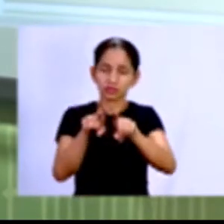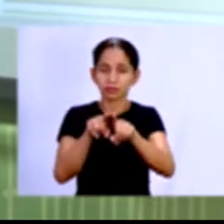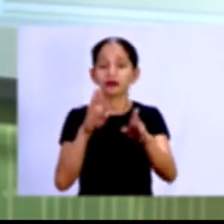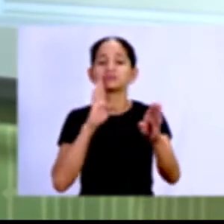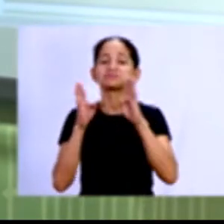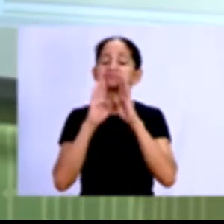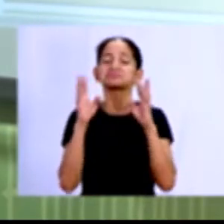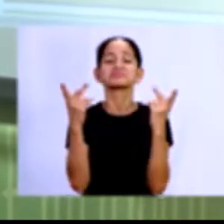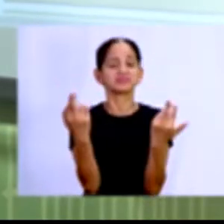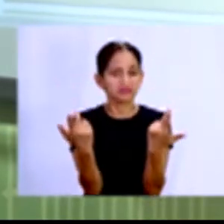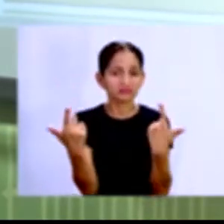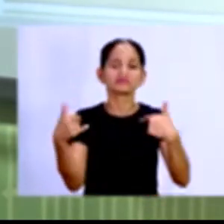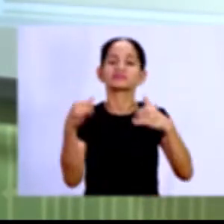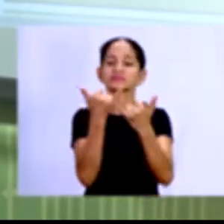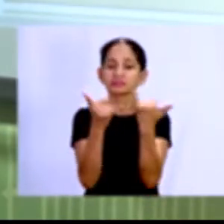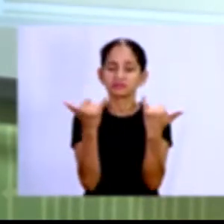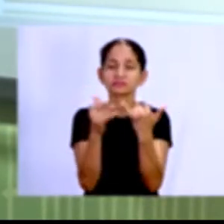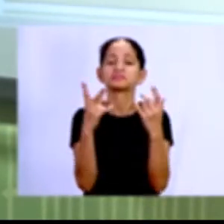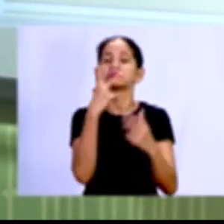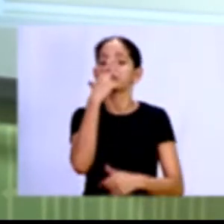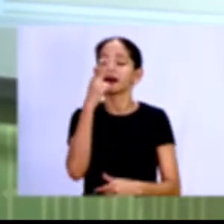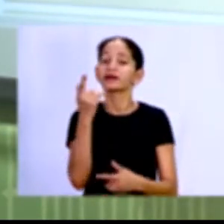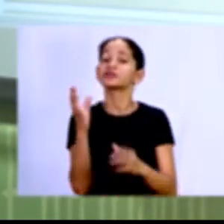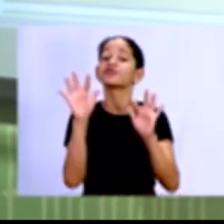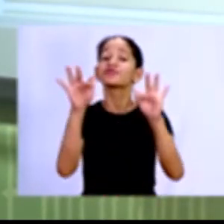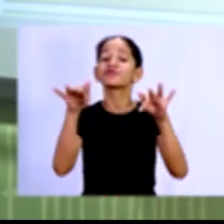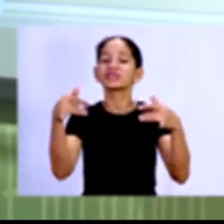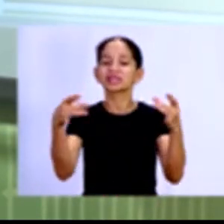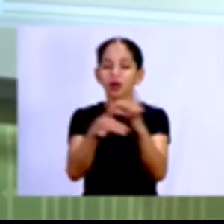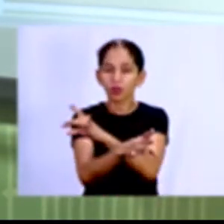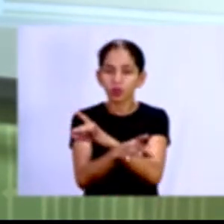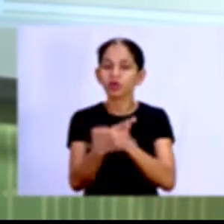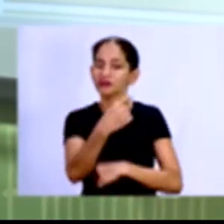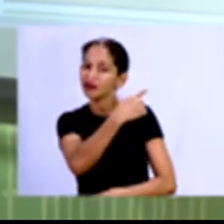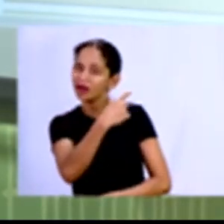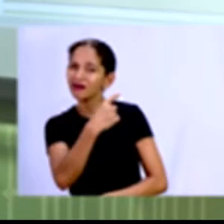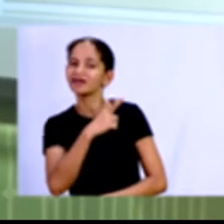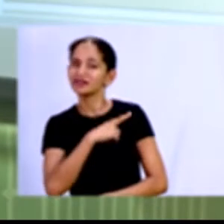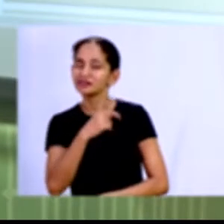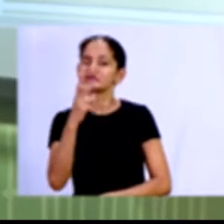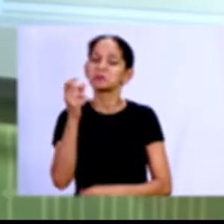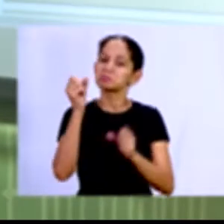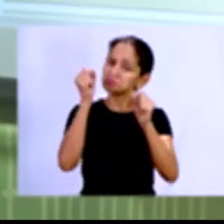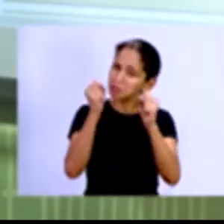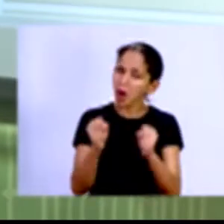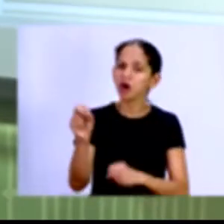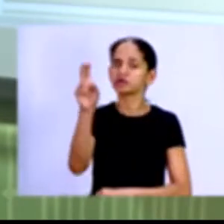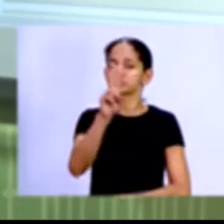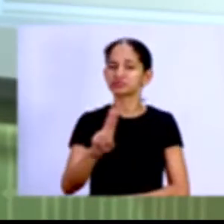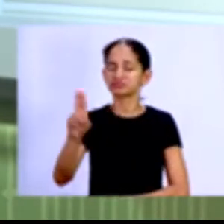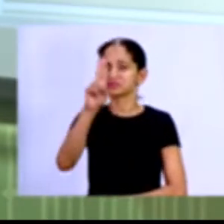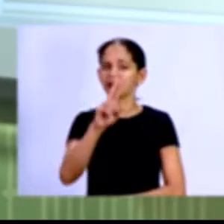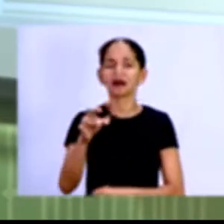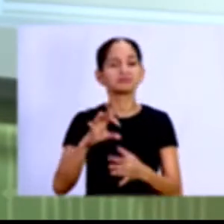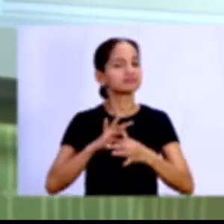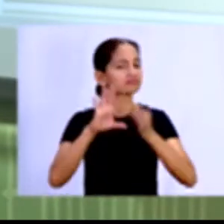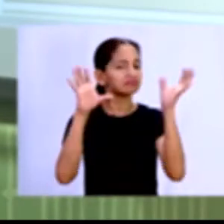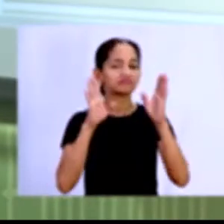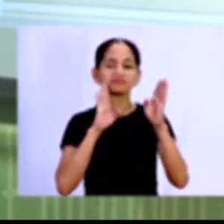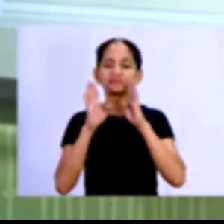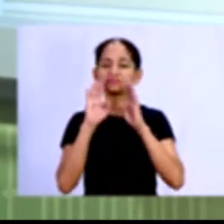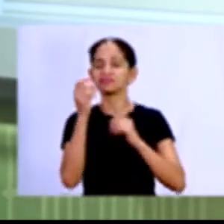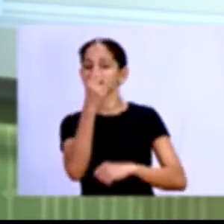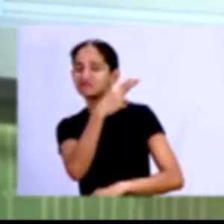redes sociais. Então, no final desse vídeo, você observou, né? Você pode utilizar as redes sociais, essas ferramentas,